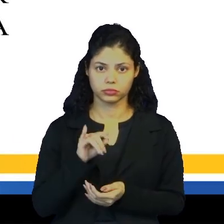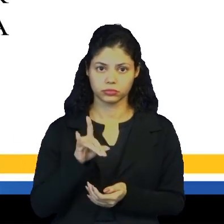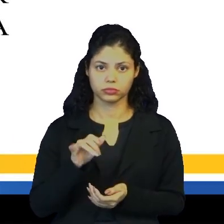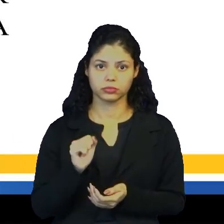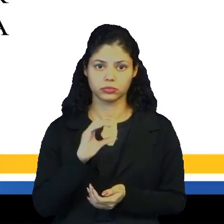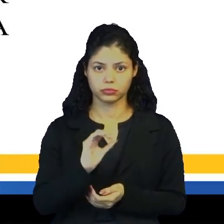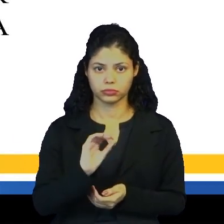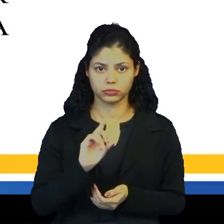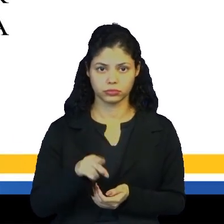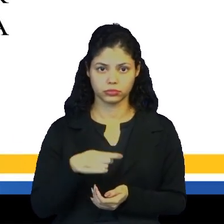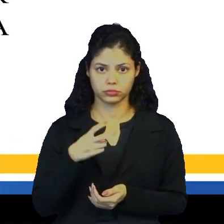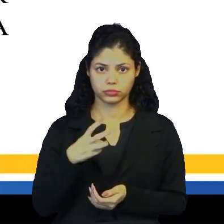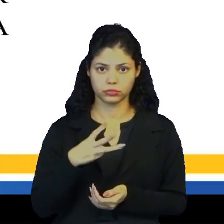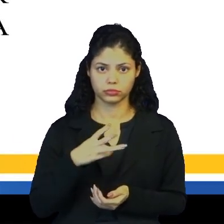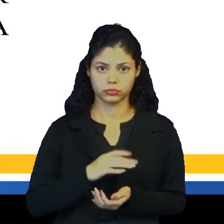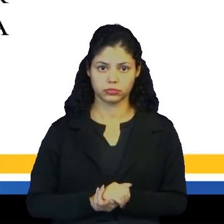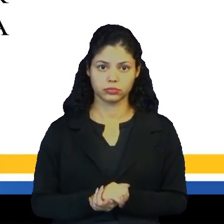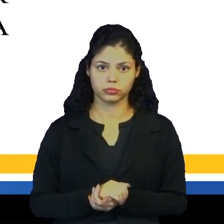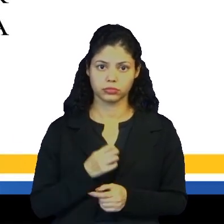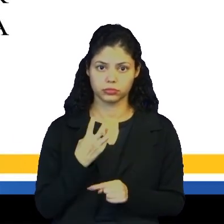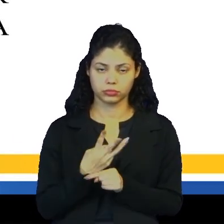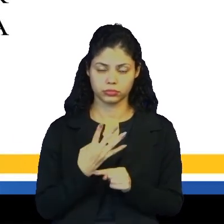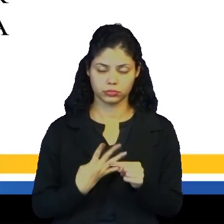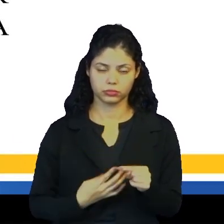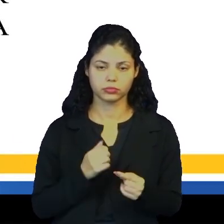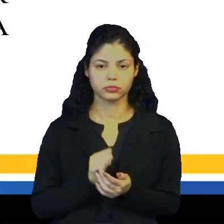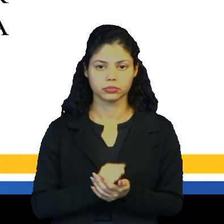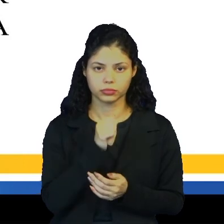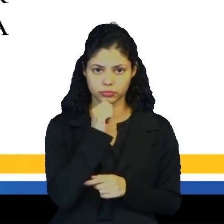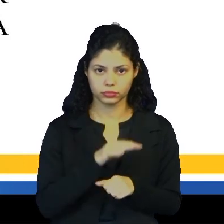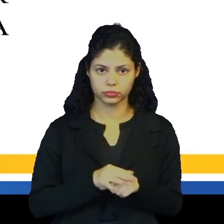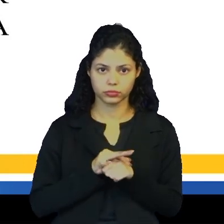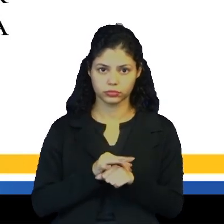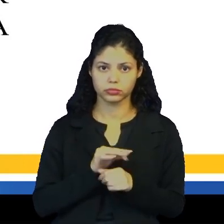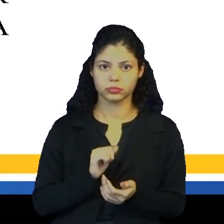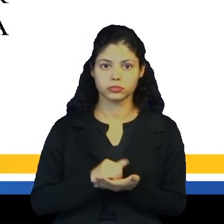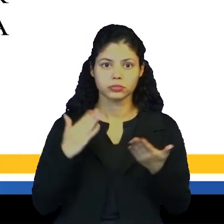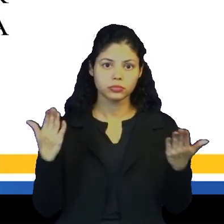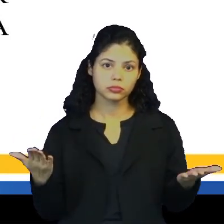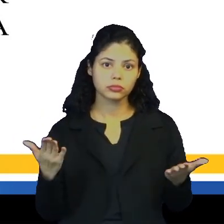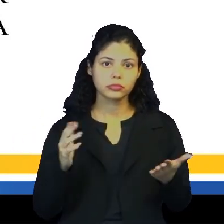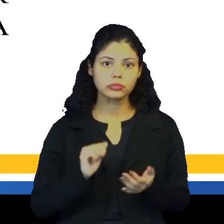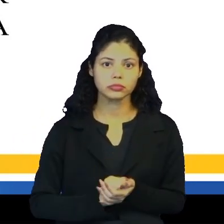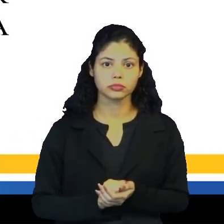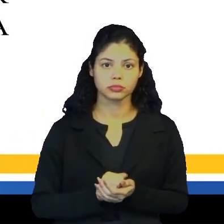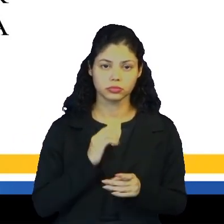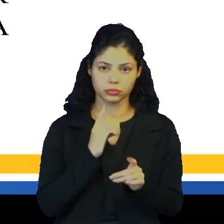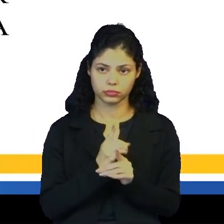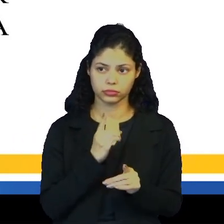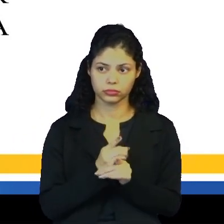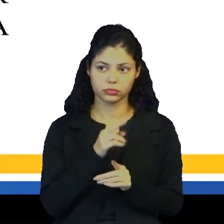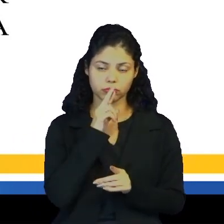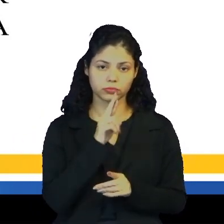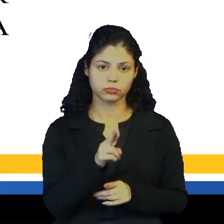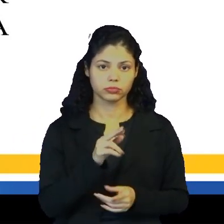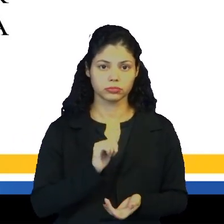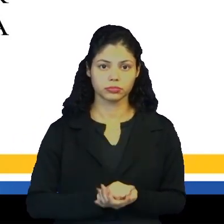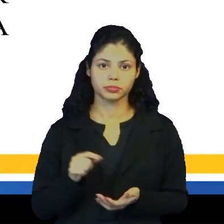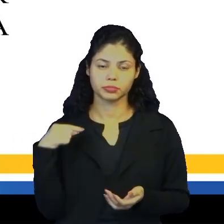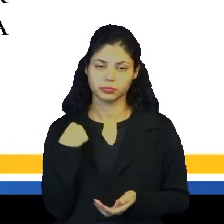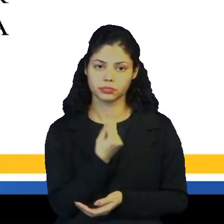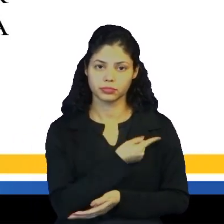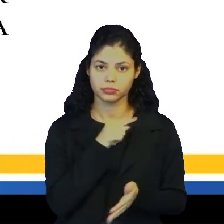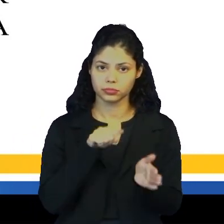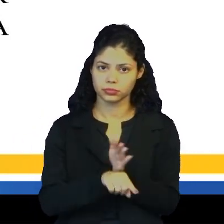Silvia, que comprou 3/4 desse quilo de carne. Então, achamos a resposta da